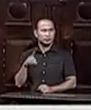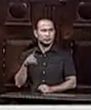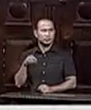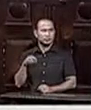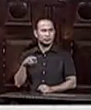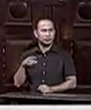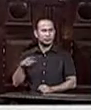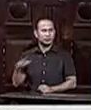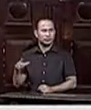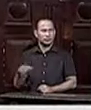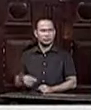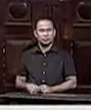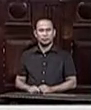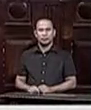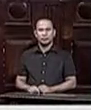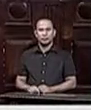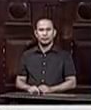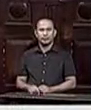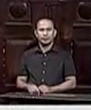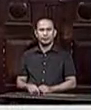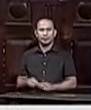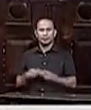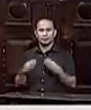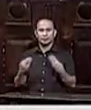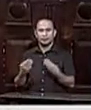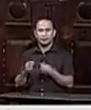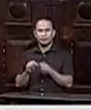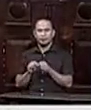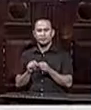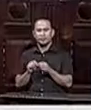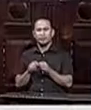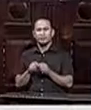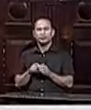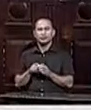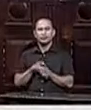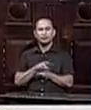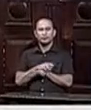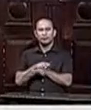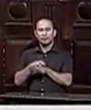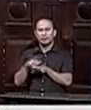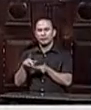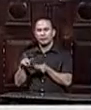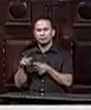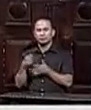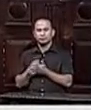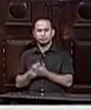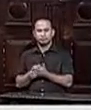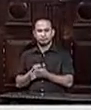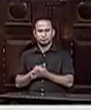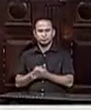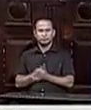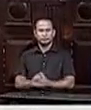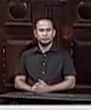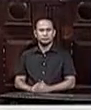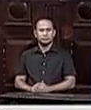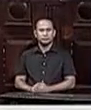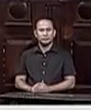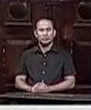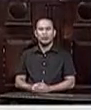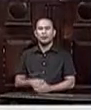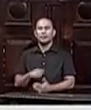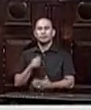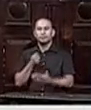Público fez várias exigências e as exigências foram sendo